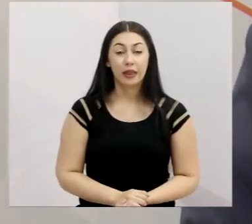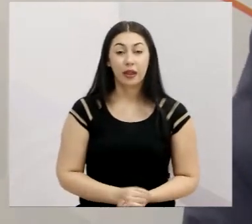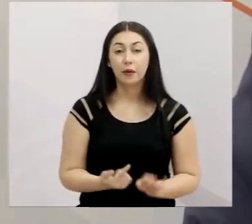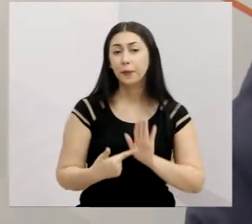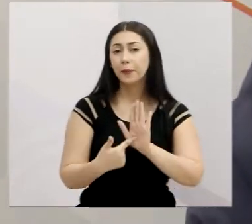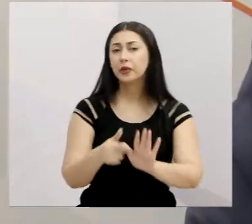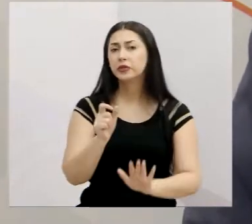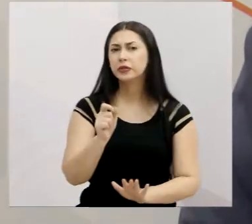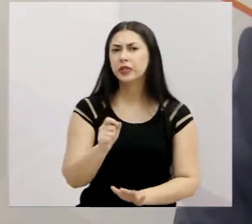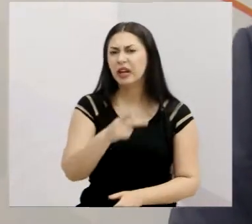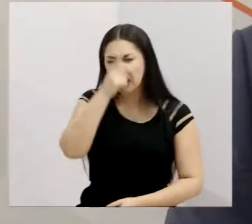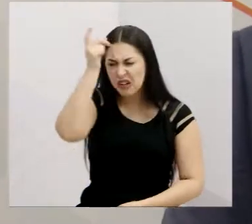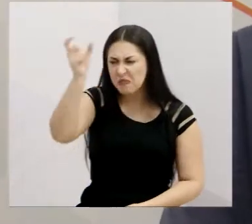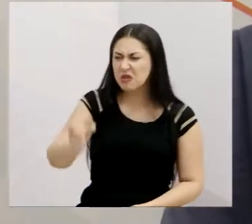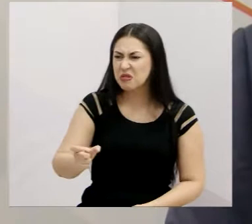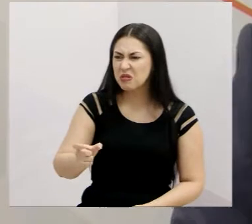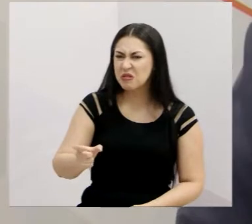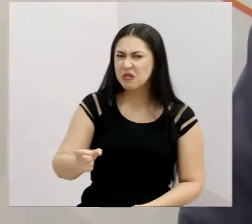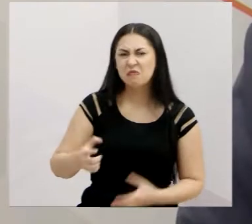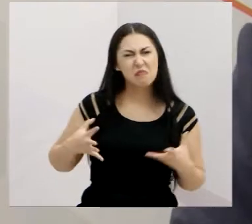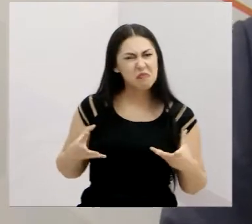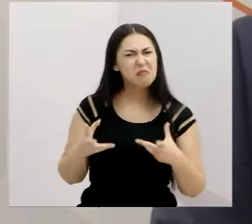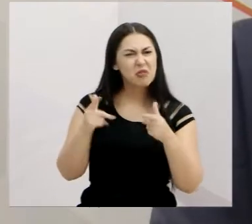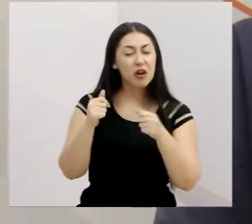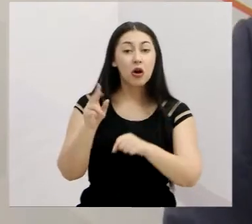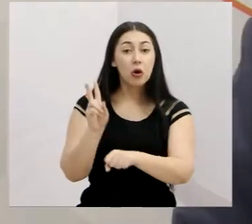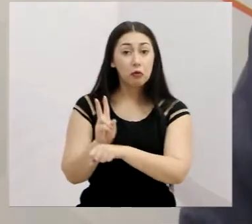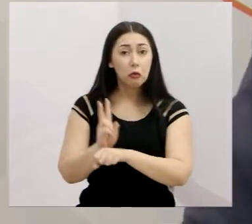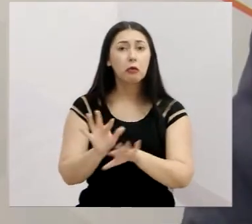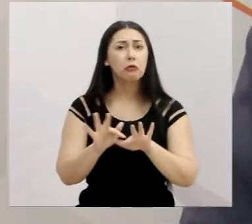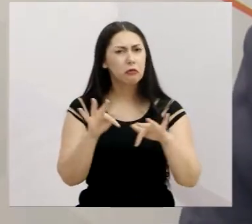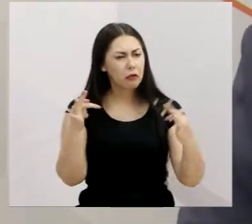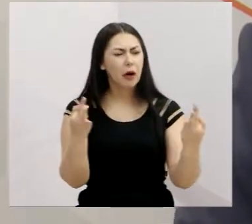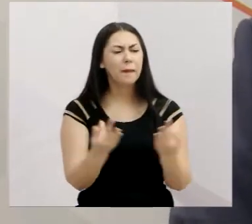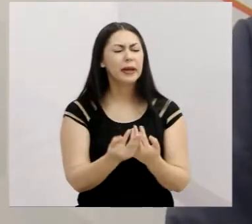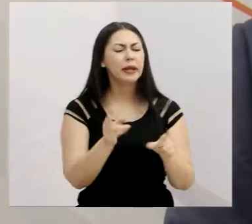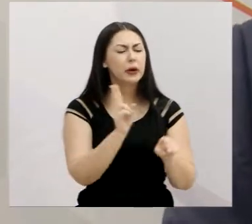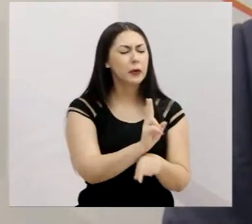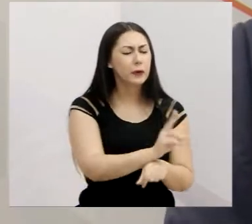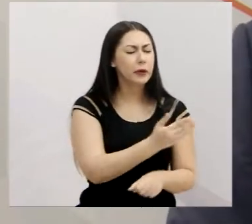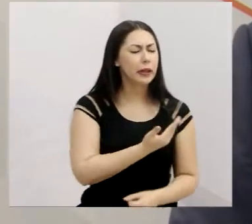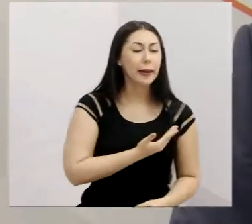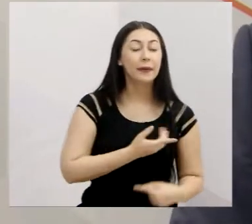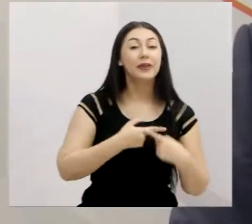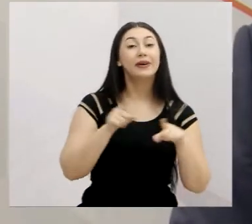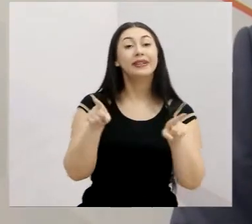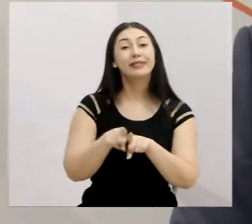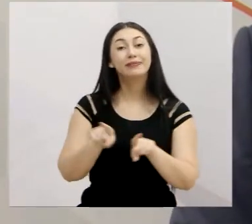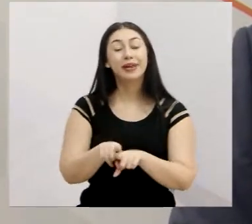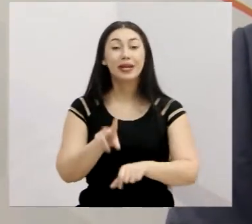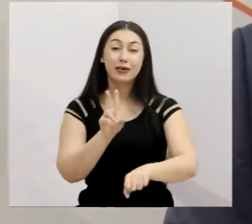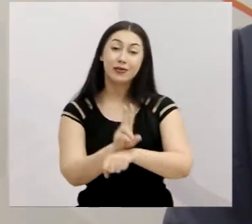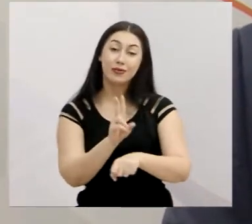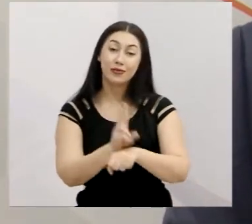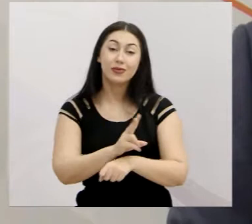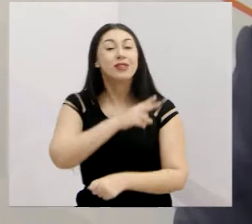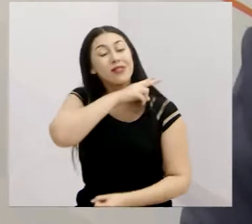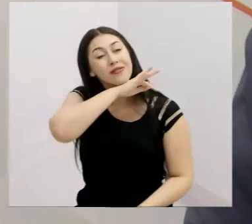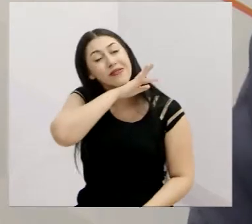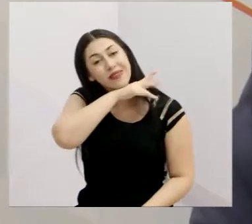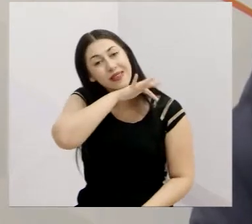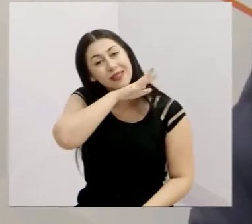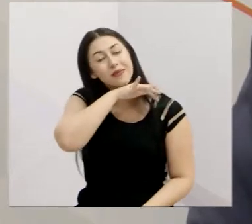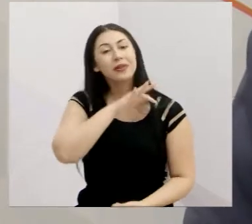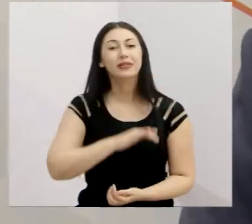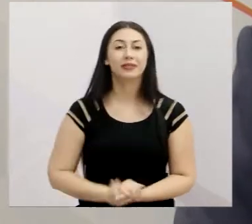isso só mostra a grandeza da Célia que além de cuidar da sua família que além de cuidar dos seus amigos ainda encontra tempo para prestarem serviço